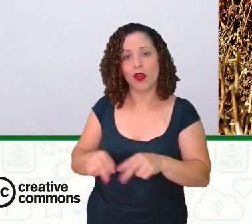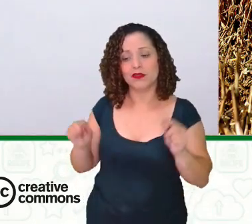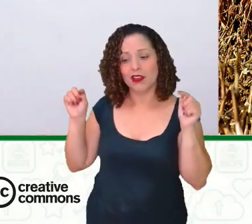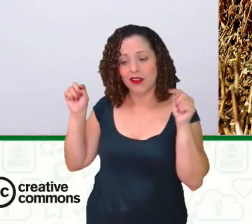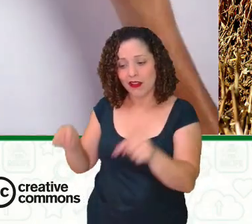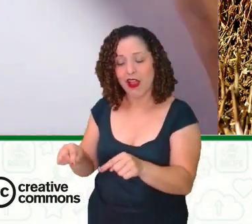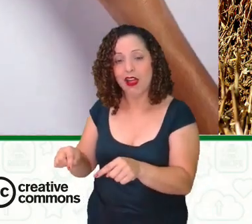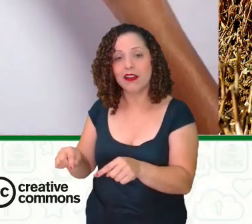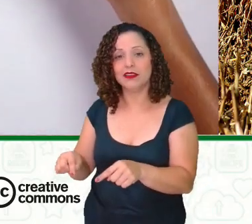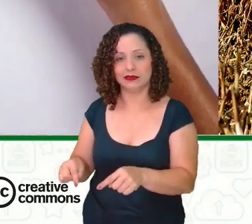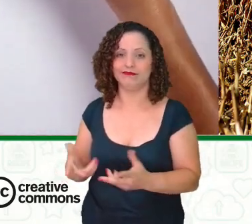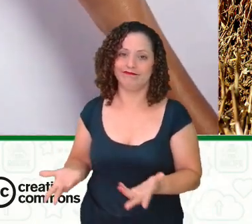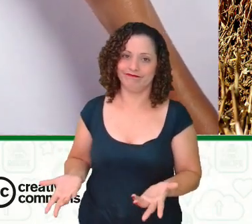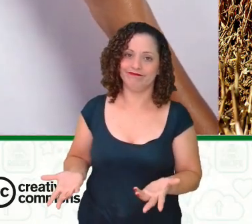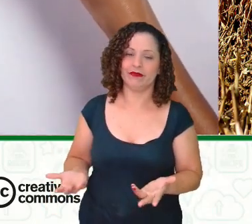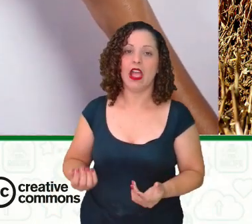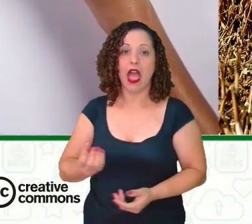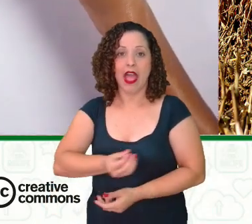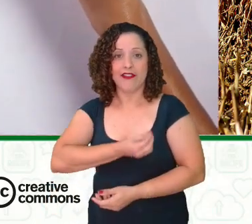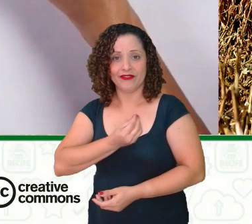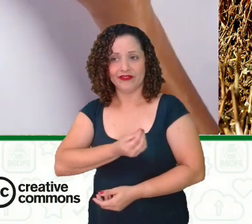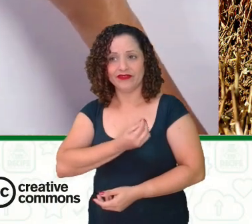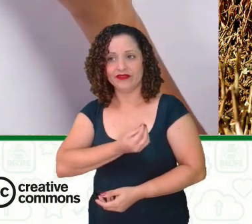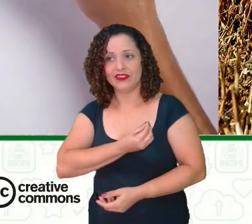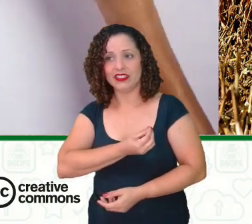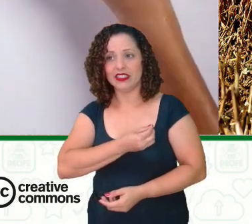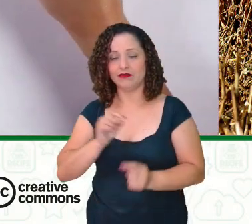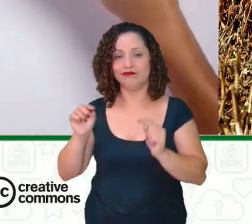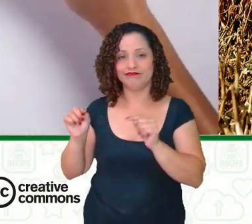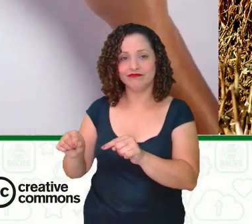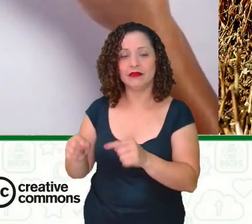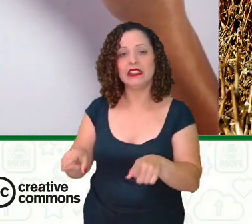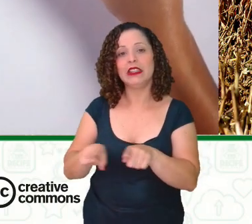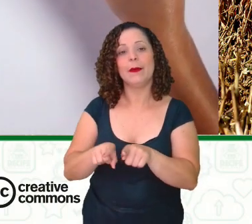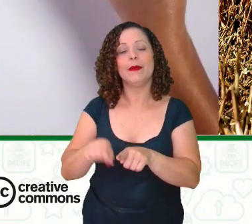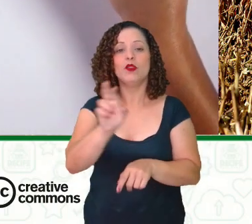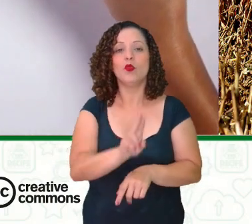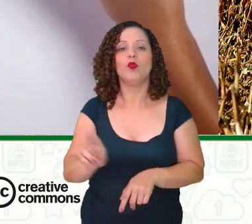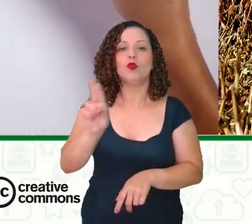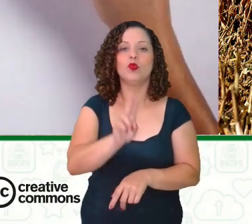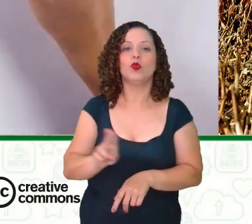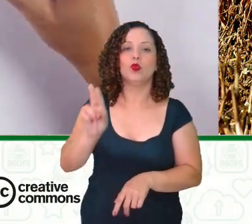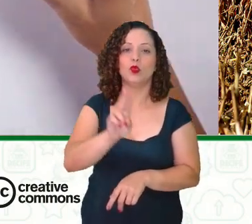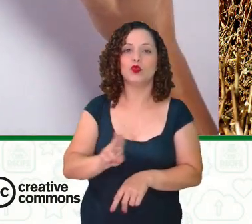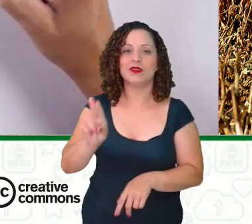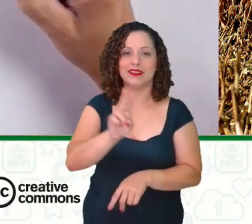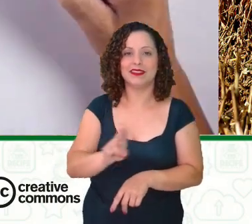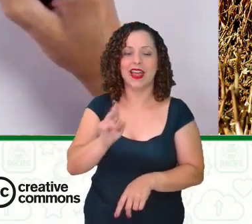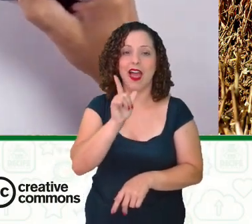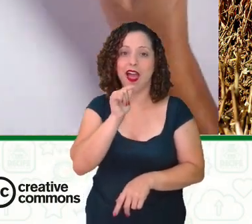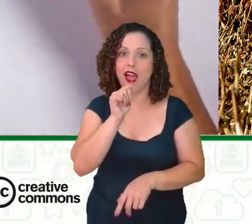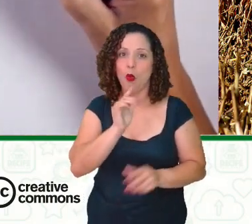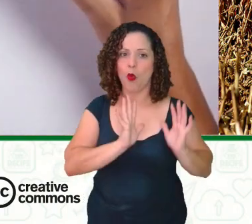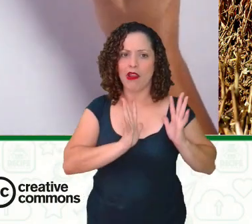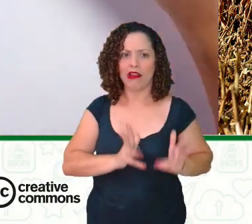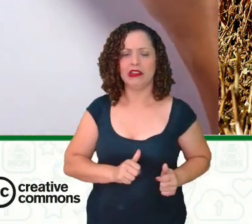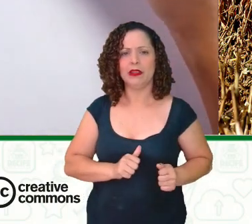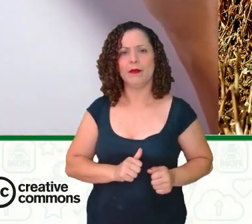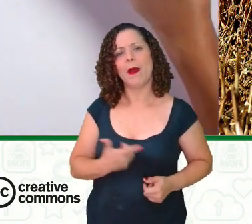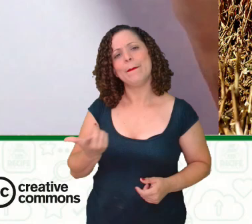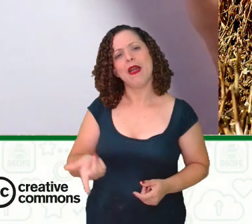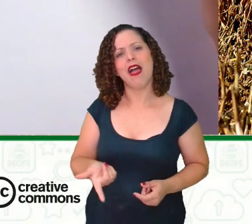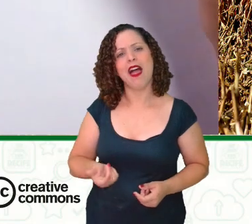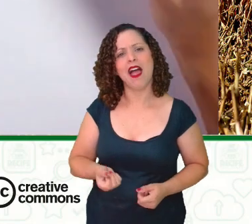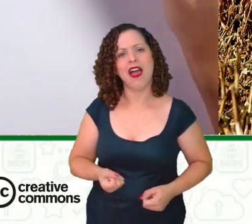defensivos. Além, é claro, de usar água potável para dar descarga ou lavar a calçada. Há também o